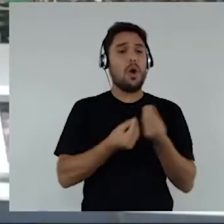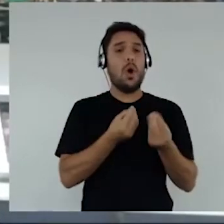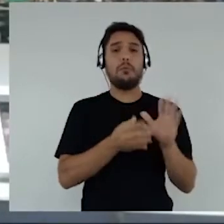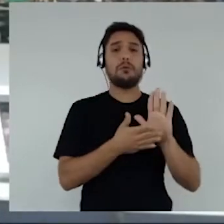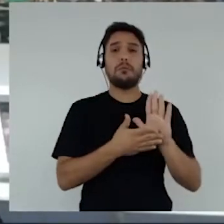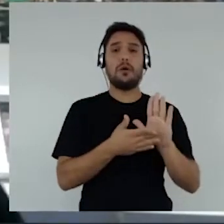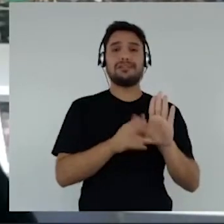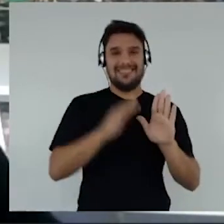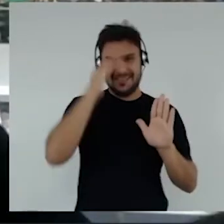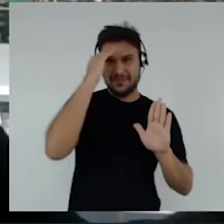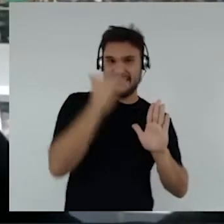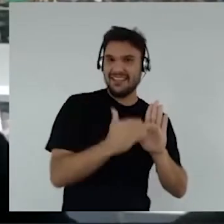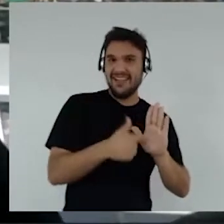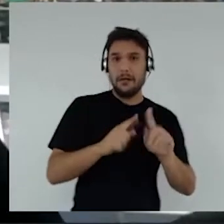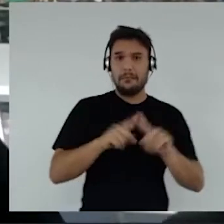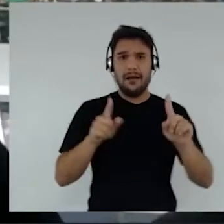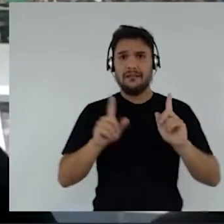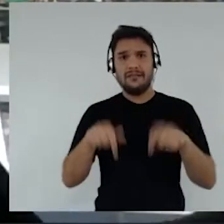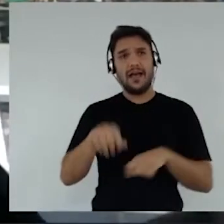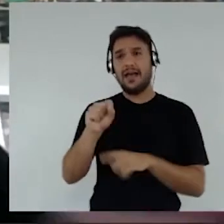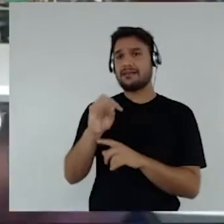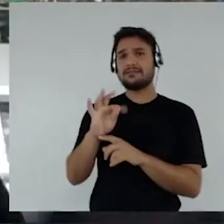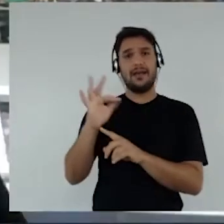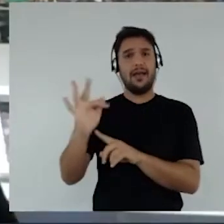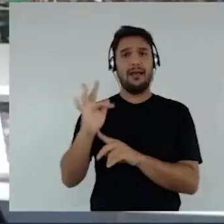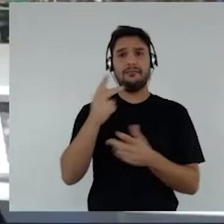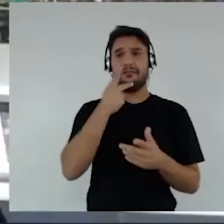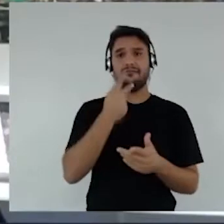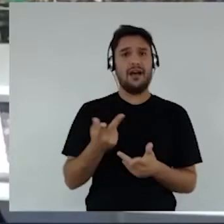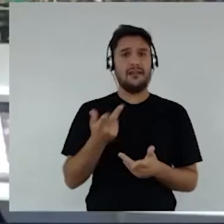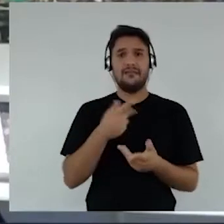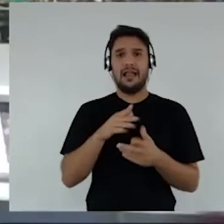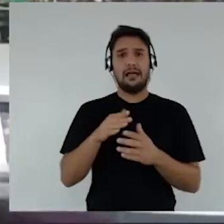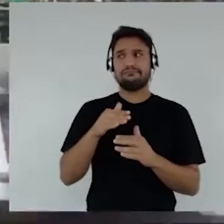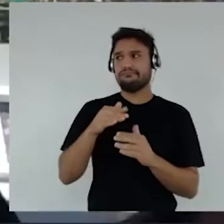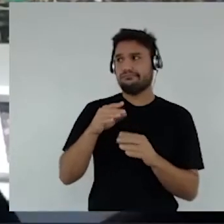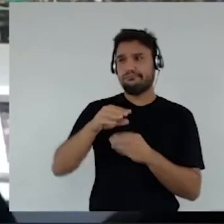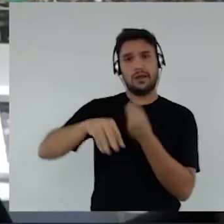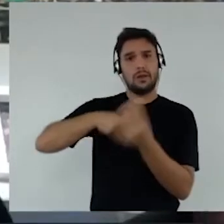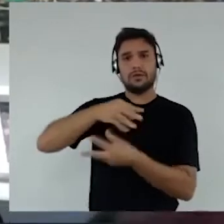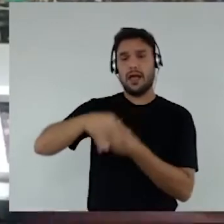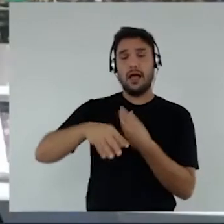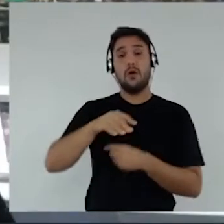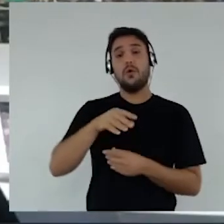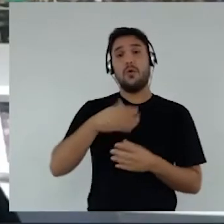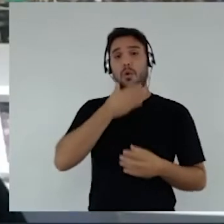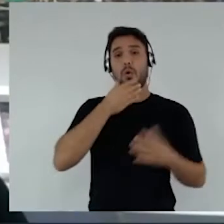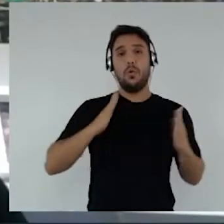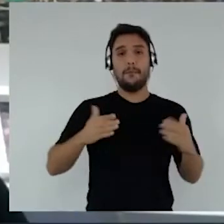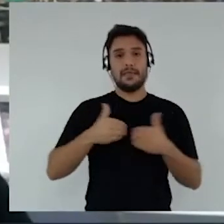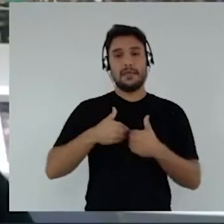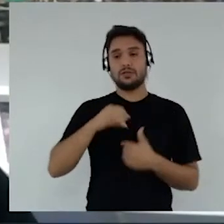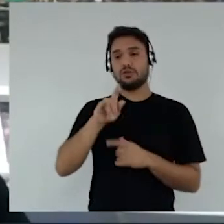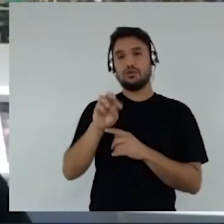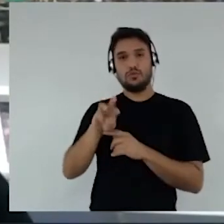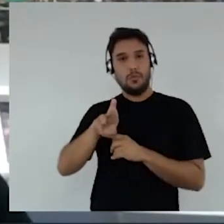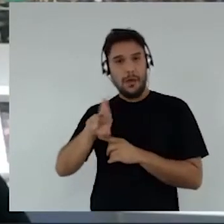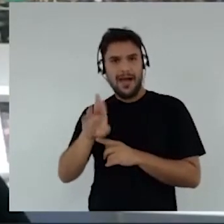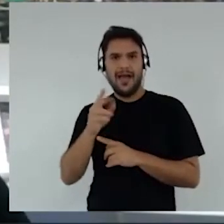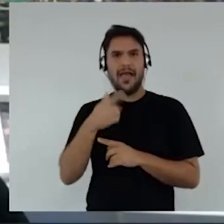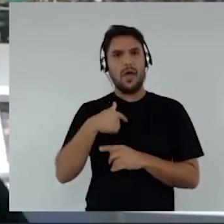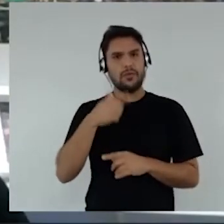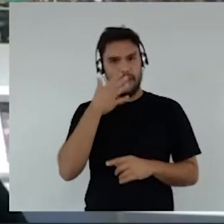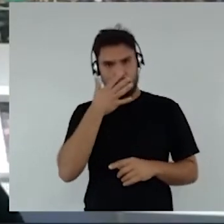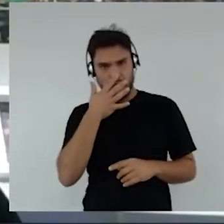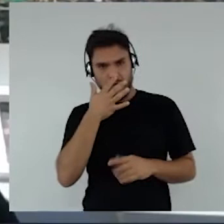proposta? Nós vamos deparar aí com o Supremo Tribunal Federal profundamente instável. O ministro Gilmar Mendes chegou a falar numa jurisprudência, eu tenho acompanhado,